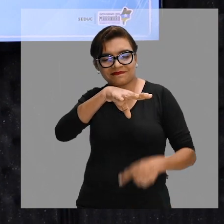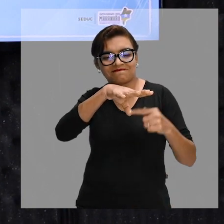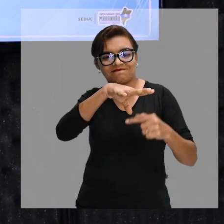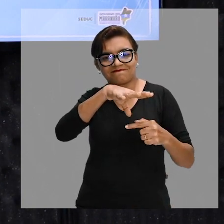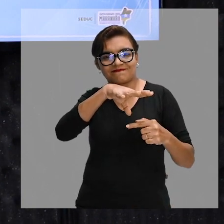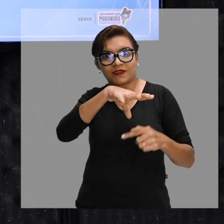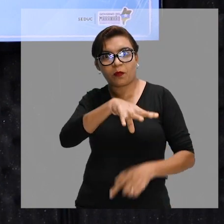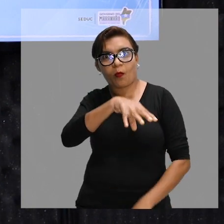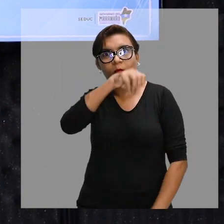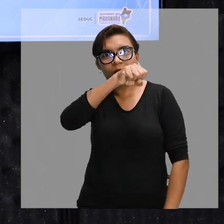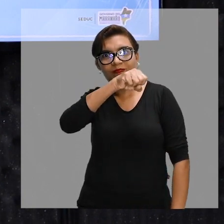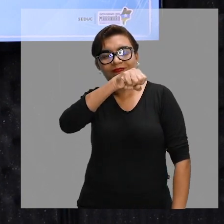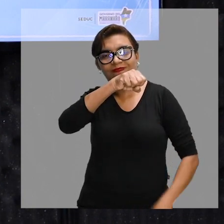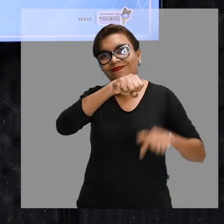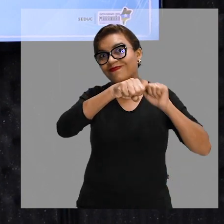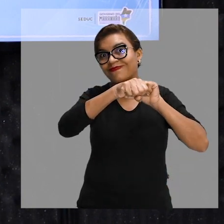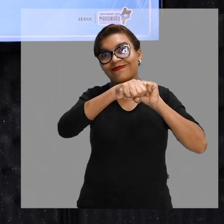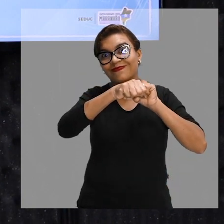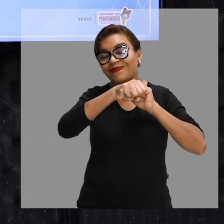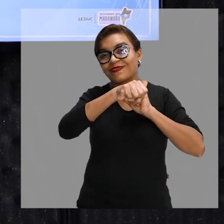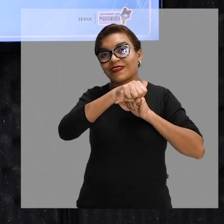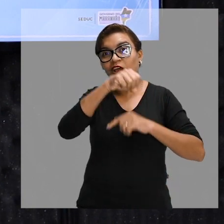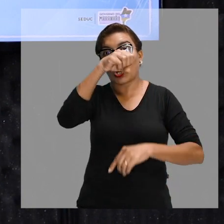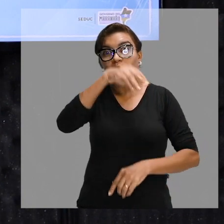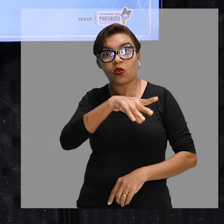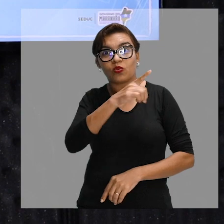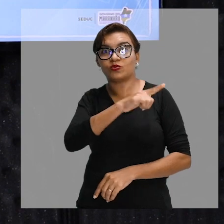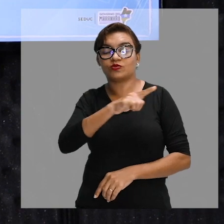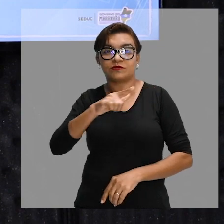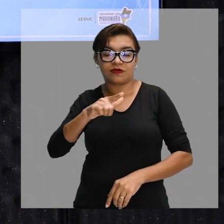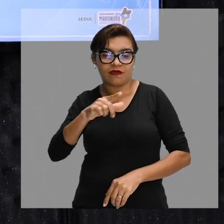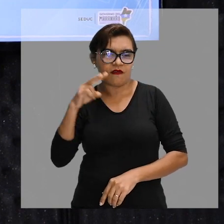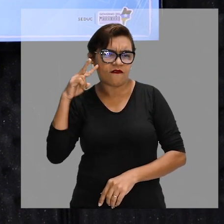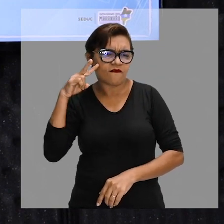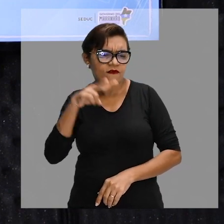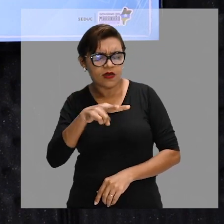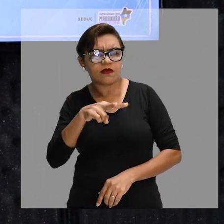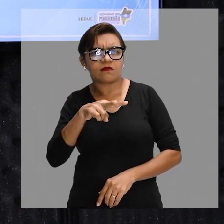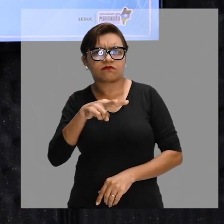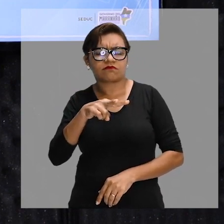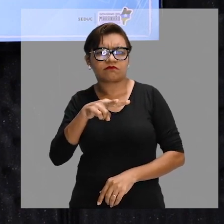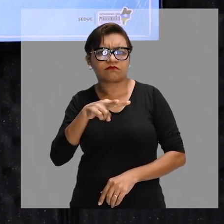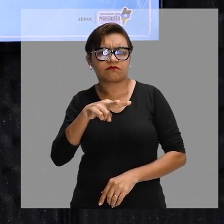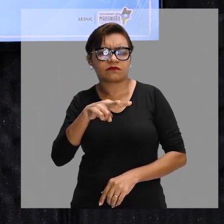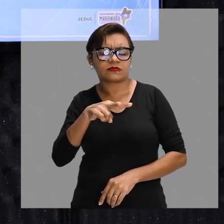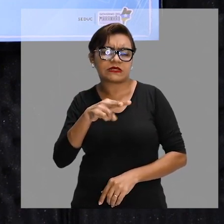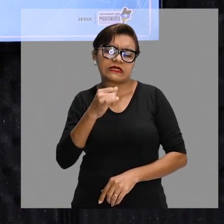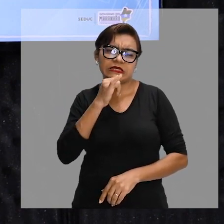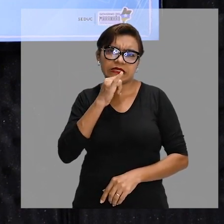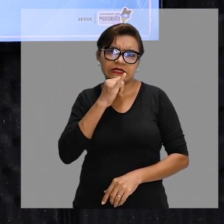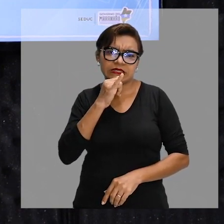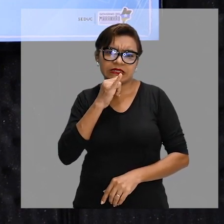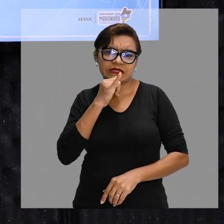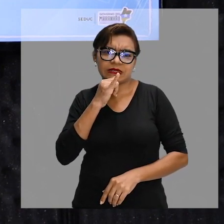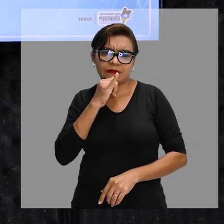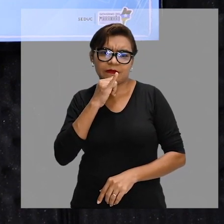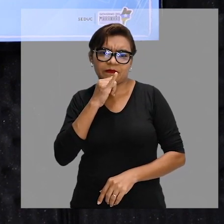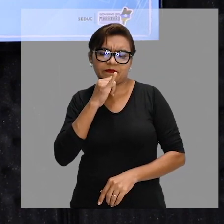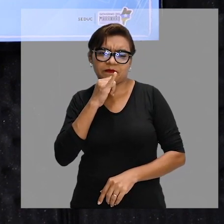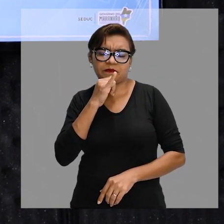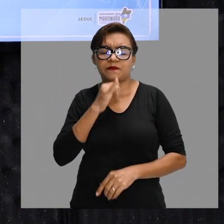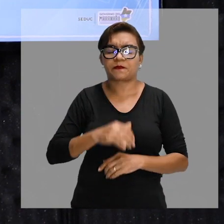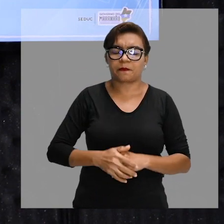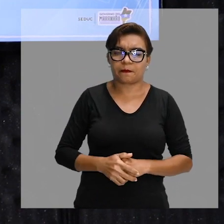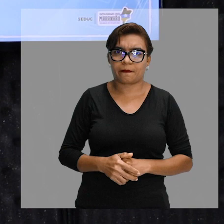está desligada, ela não está emitindo luz. A gente só consegue ver ela desligada porque ela está refletindo a luz.